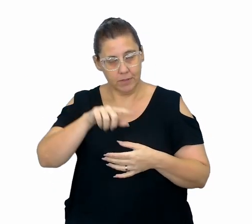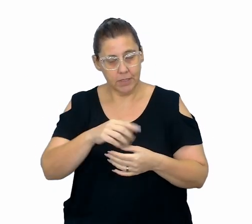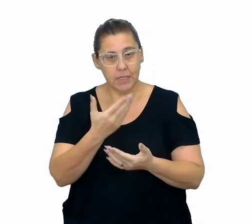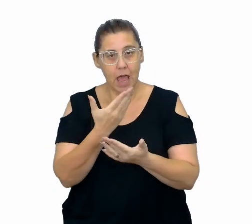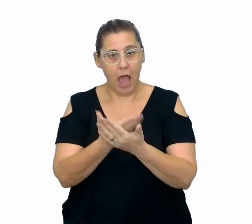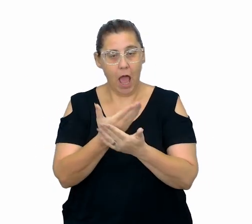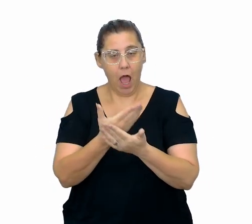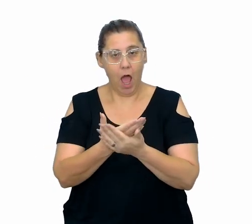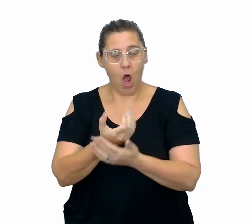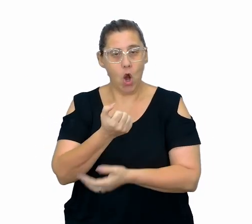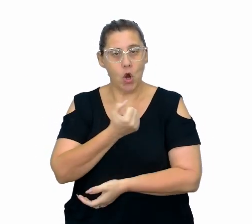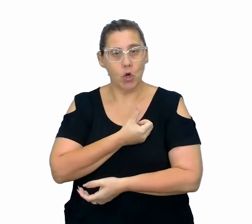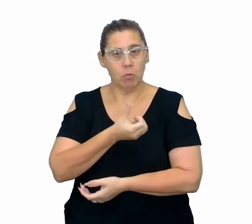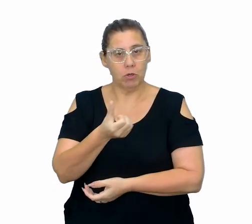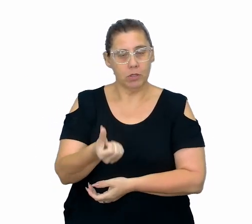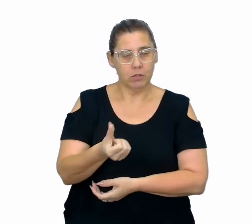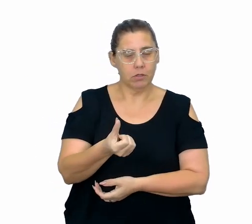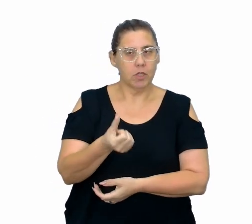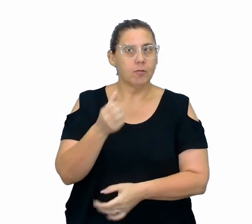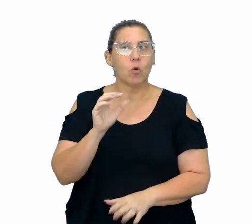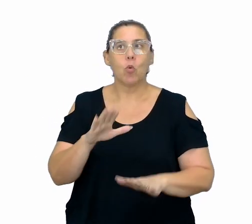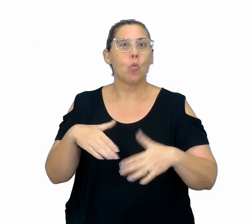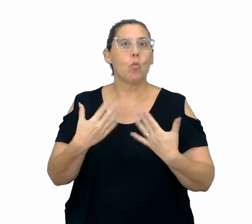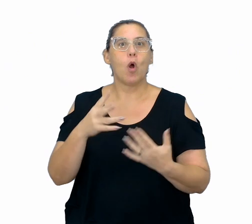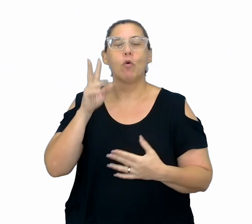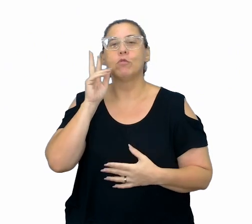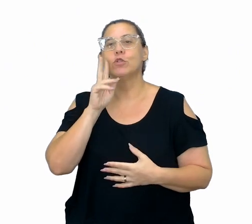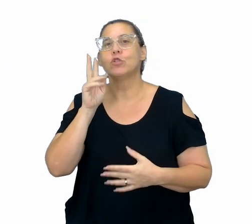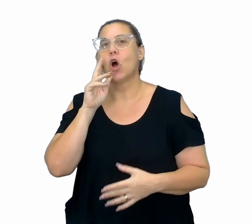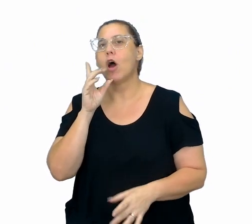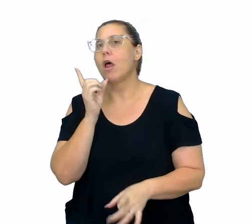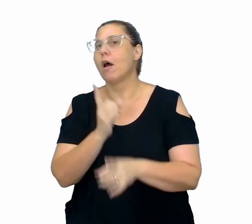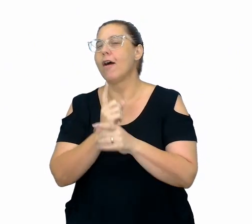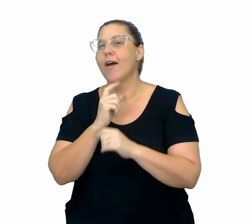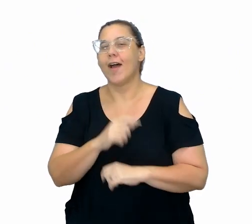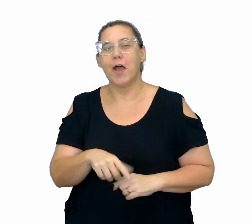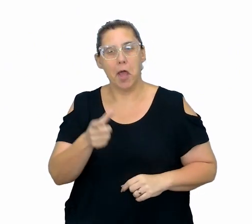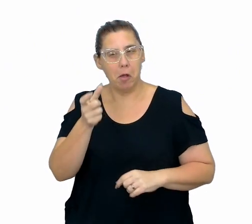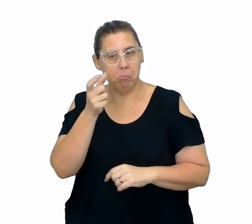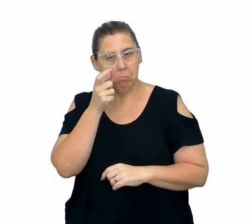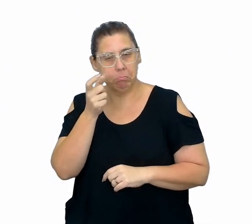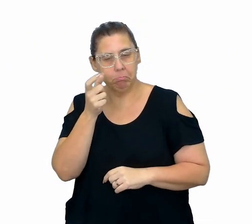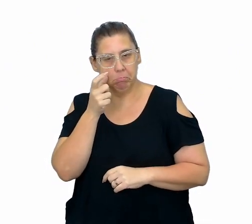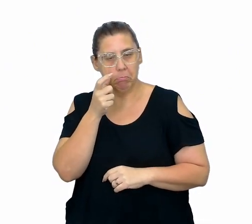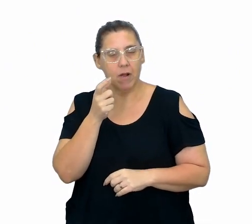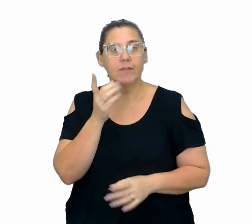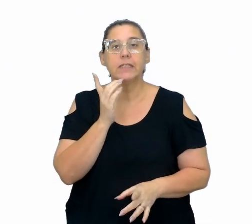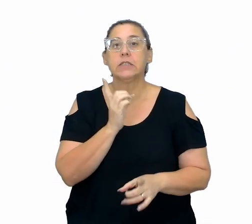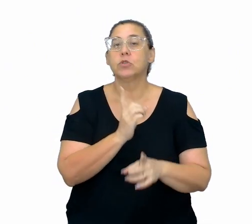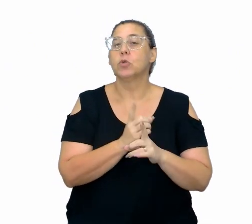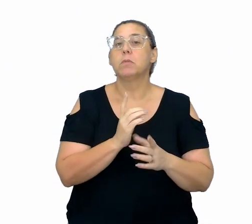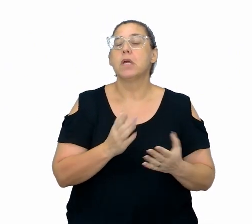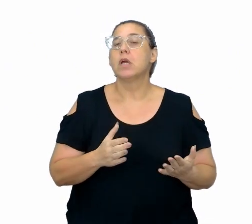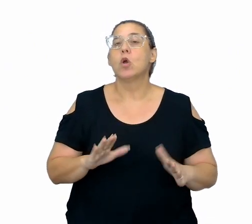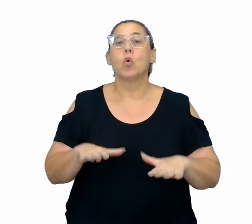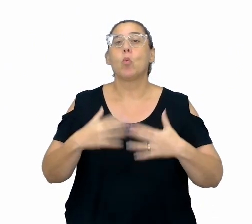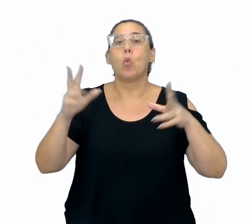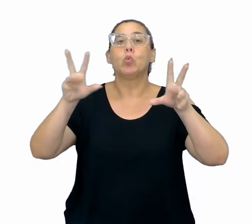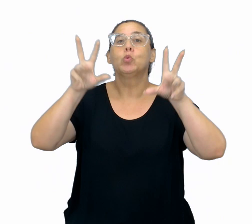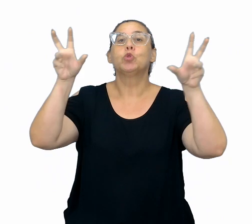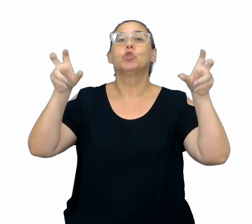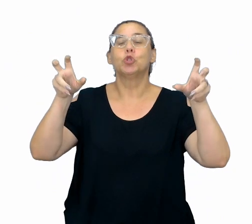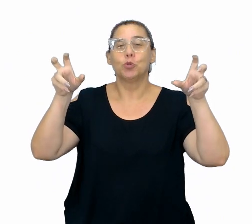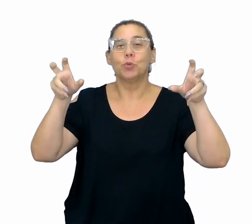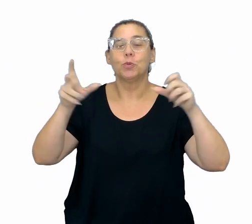aula 6, adivinhando o nome das histórias, é bastante interessante porque os estudantes terão de descobrir os títulos dos